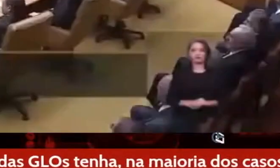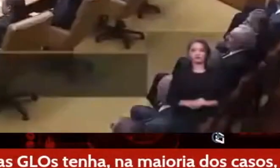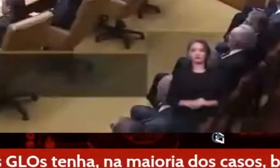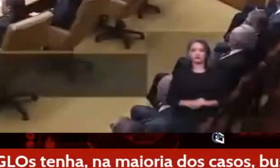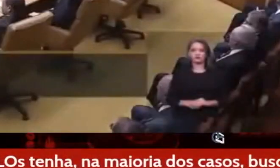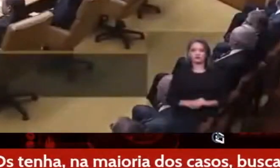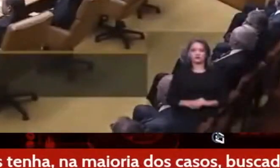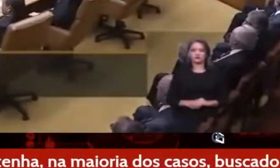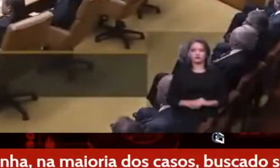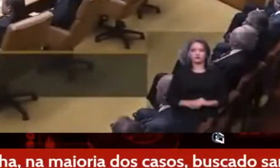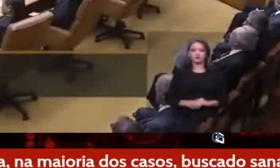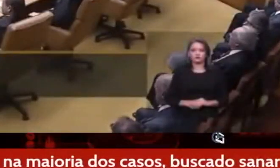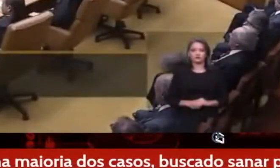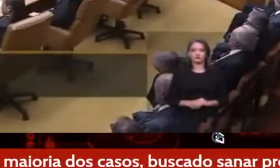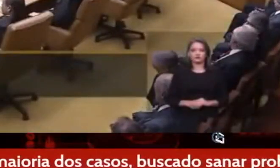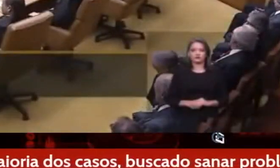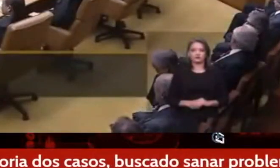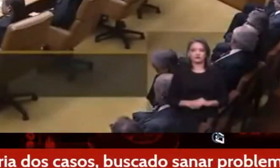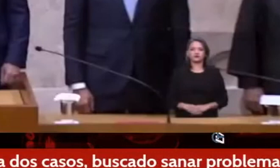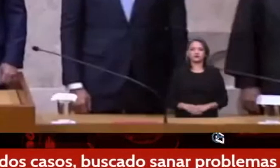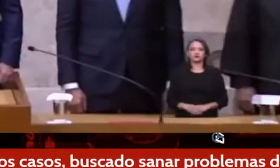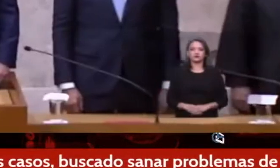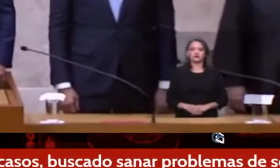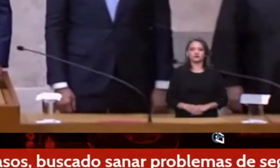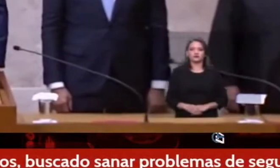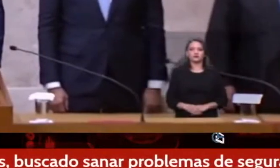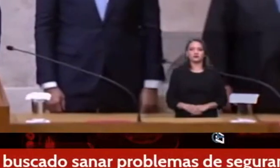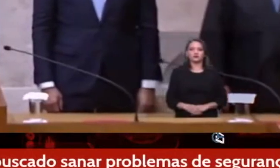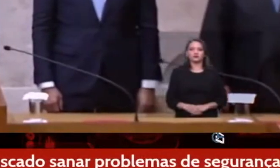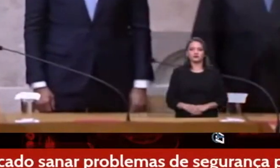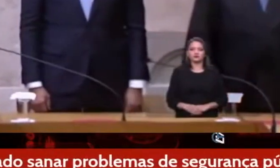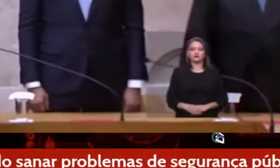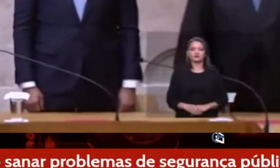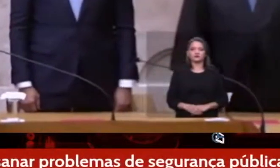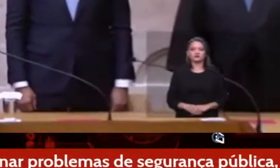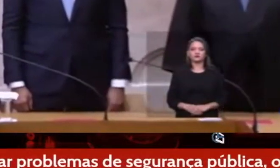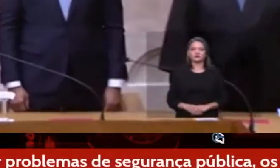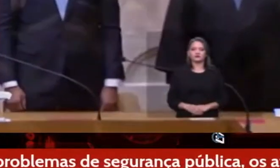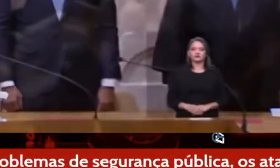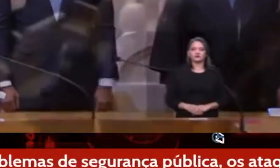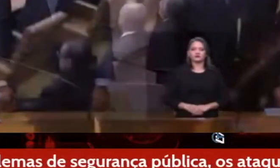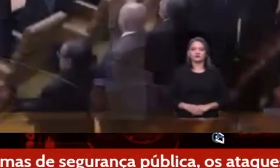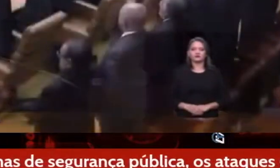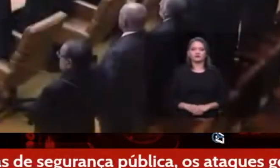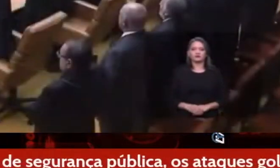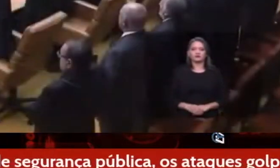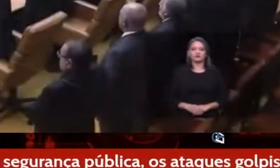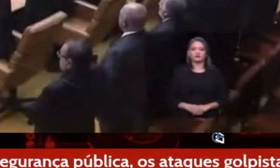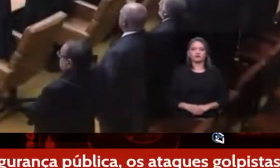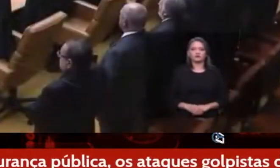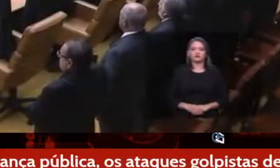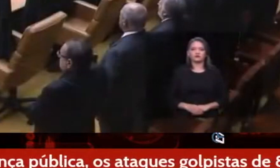e aí acabou Então o negócio assim bem é bem protocolar não é sem graça ali eles cantam hino